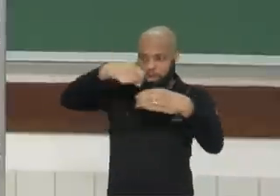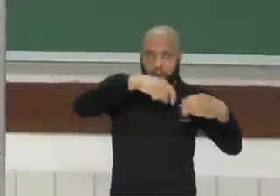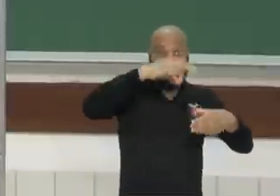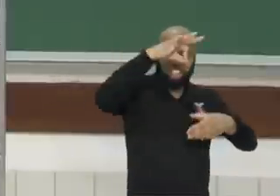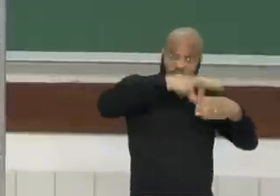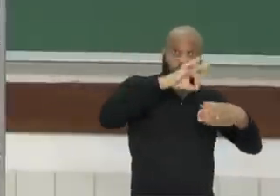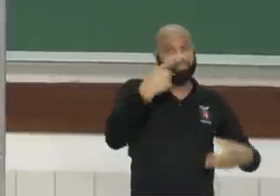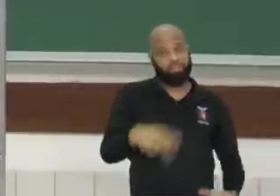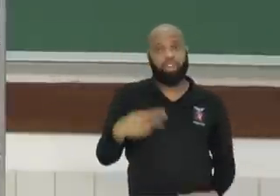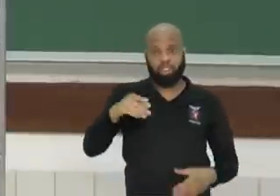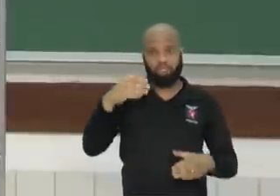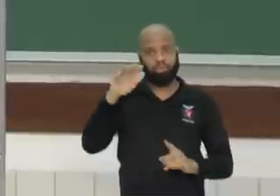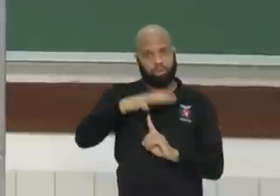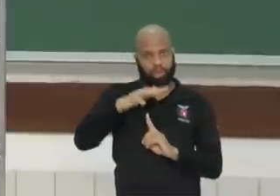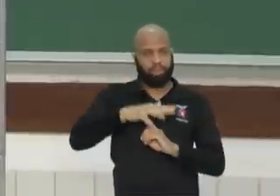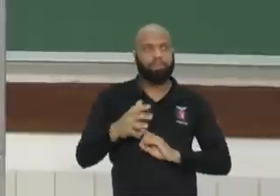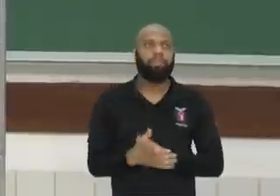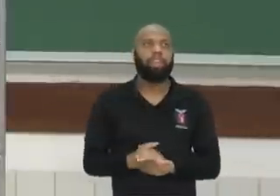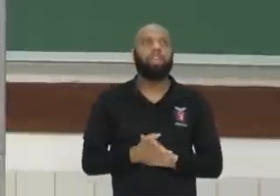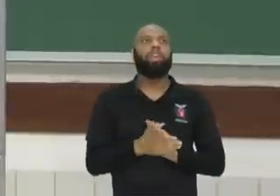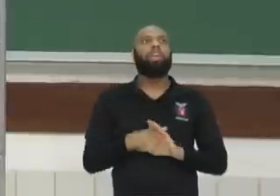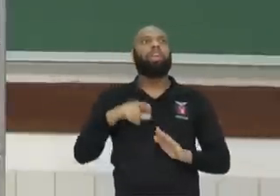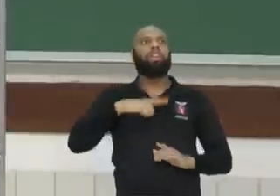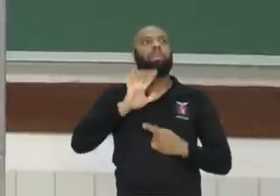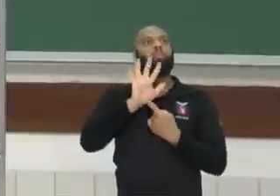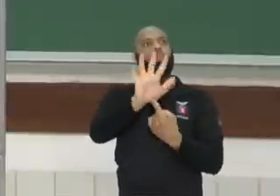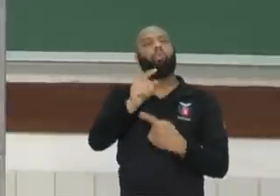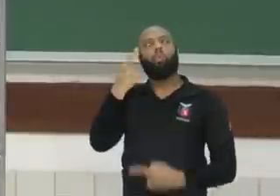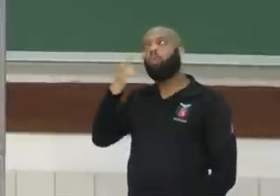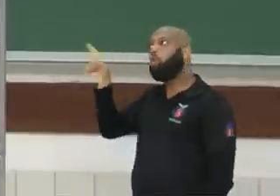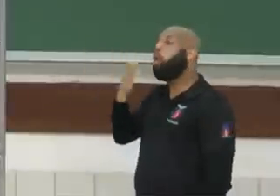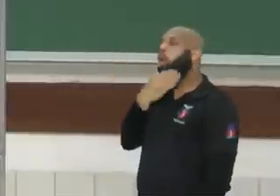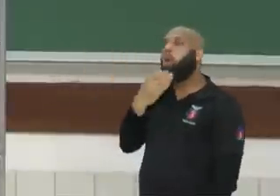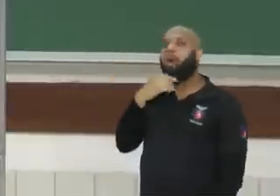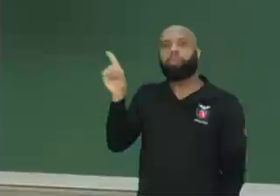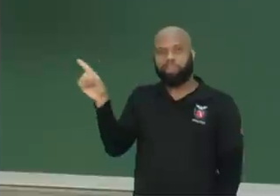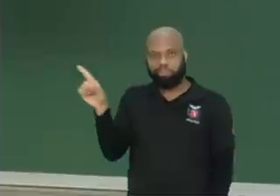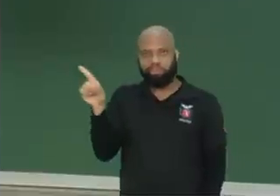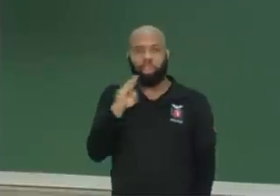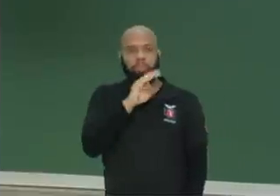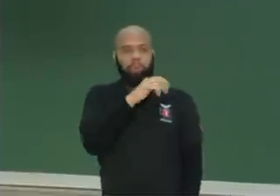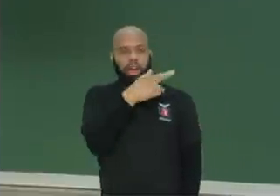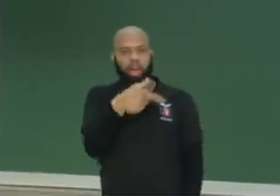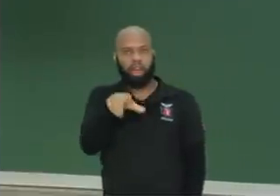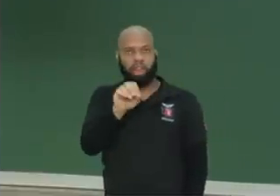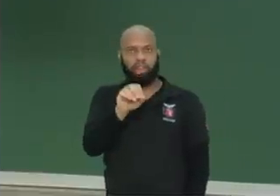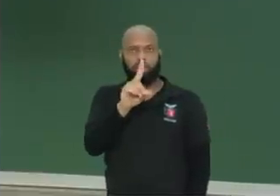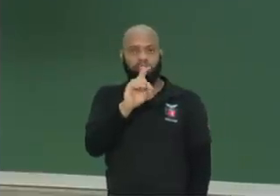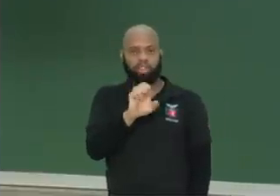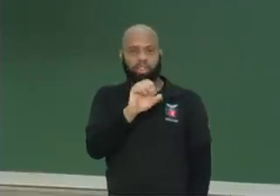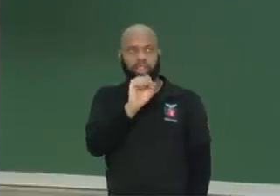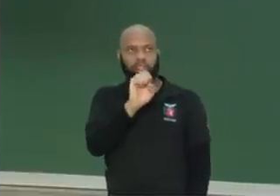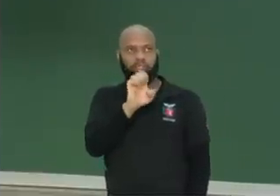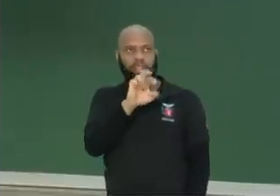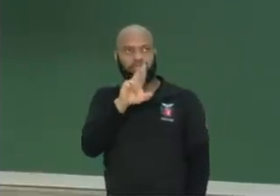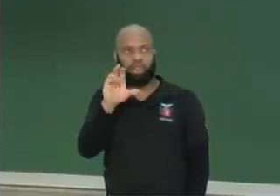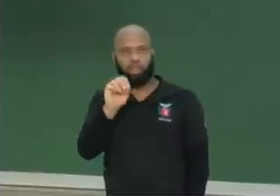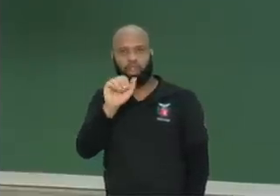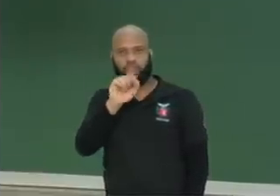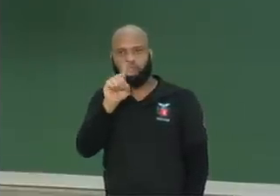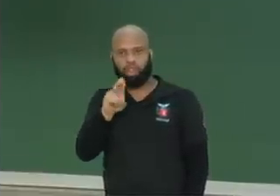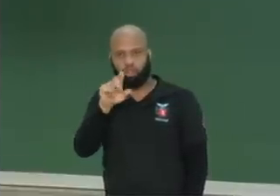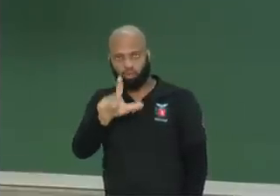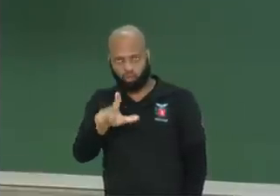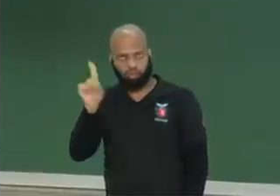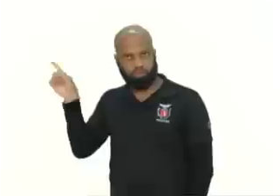erva mate aqui no Paraná. E daí eu destaco para vocês o Barão de Serra Azul, né, o Ildefonso Pereira Correia, conhecido